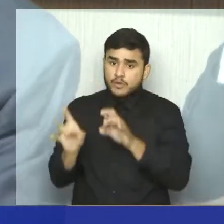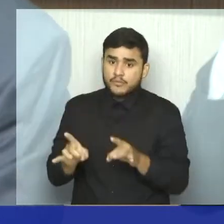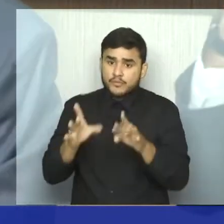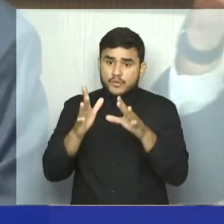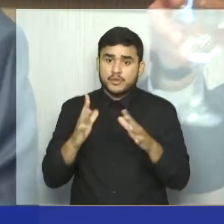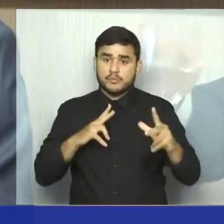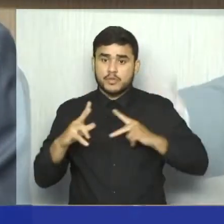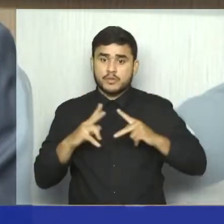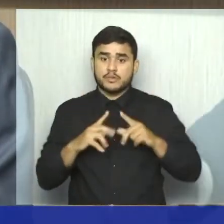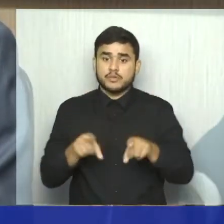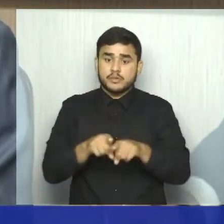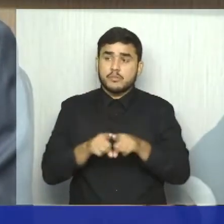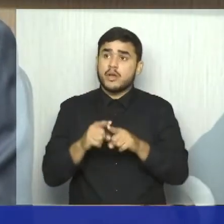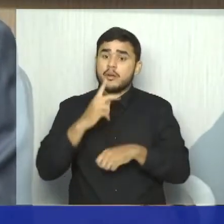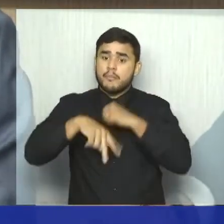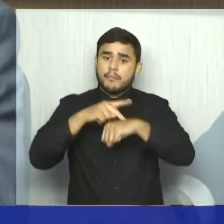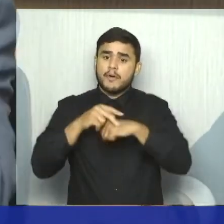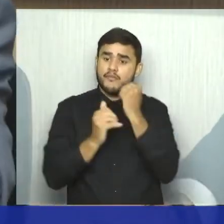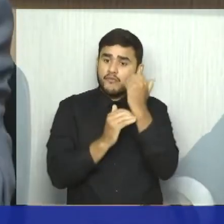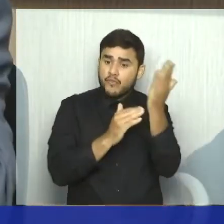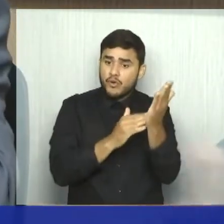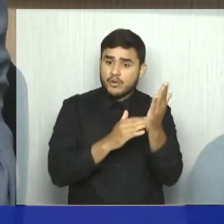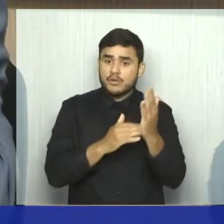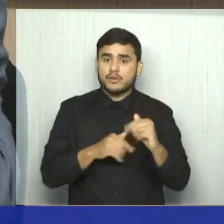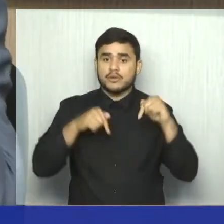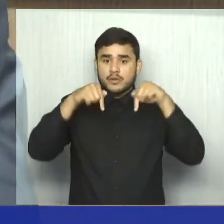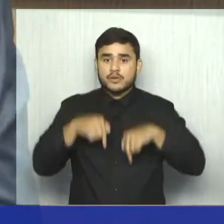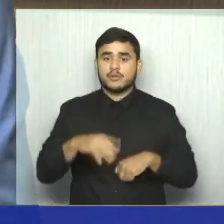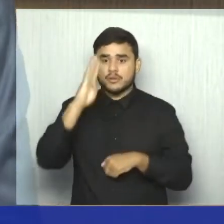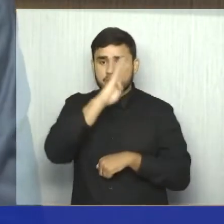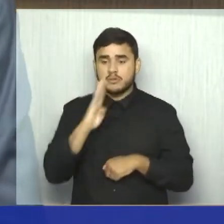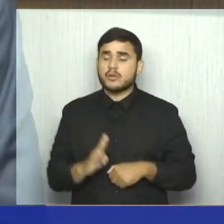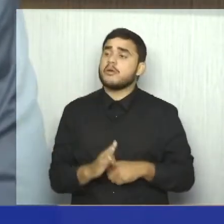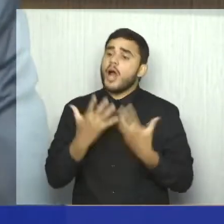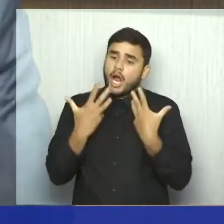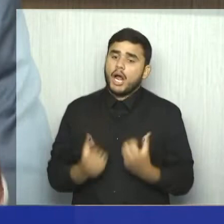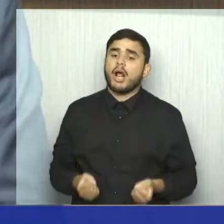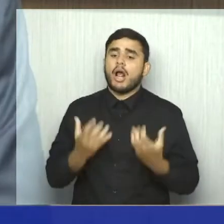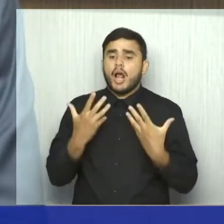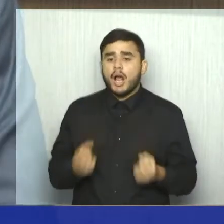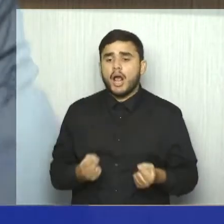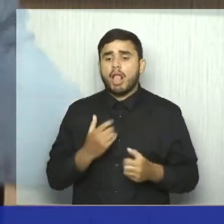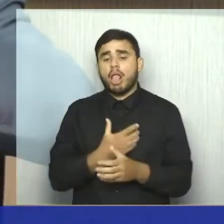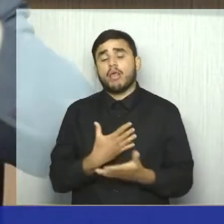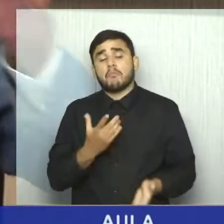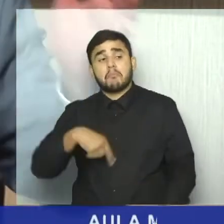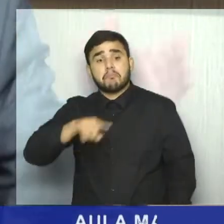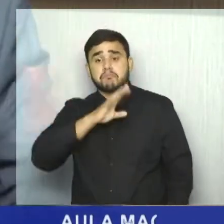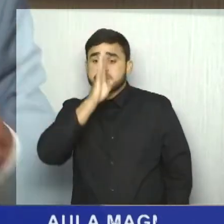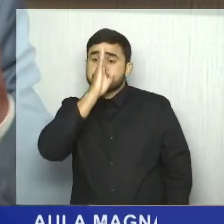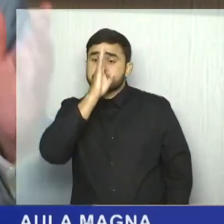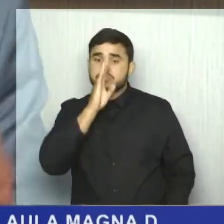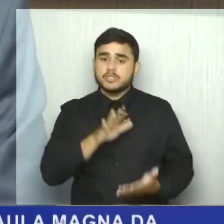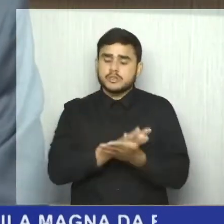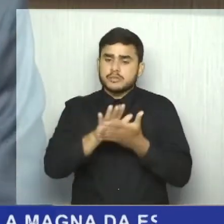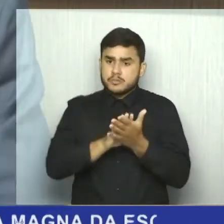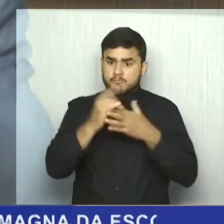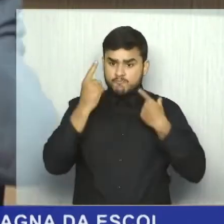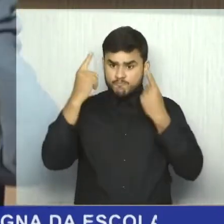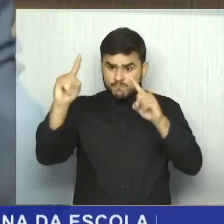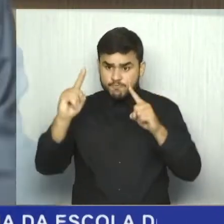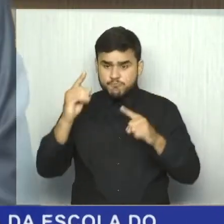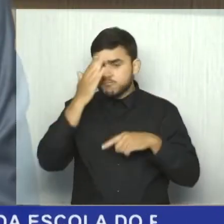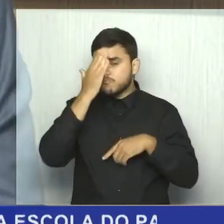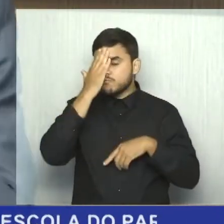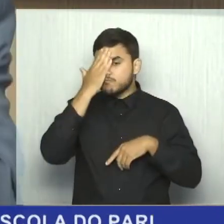ao capital estrangeiro. Só no Brasil nós estamos aceitando passivamente, sem, reação nenhuma,